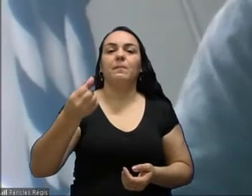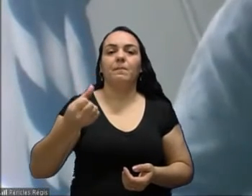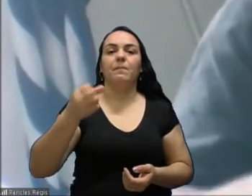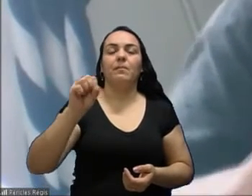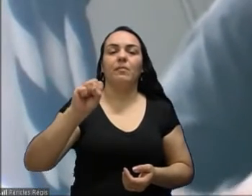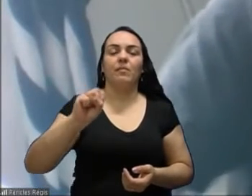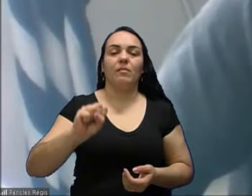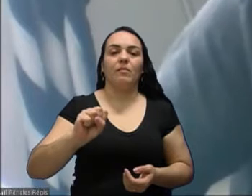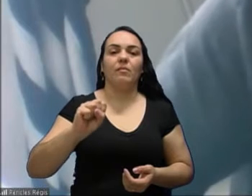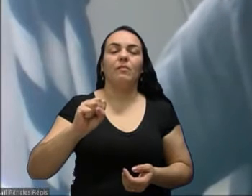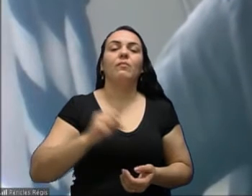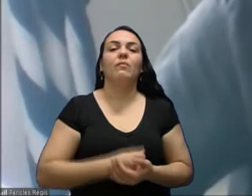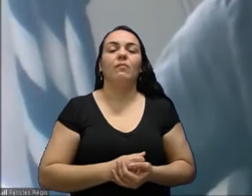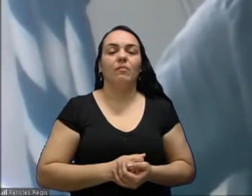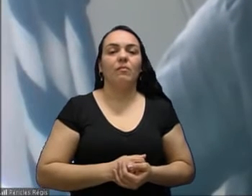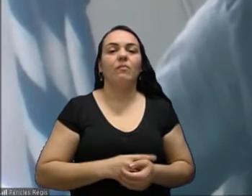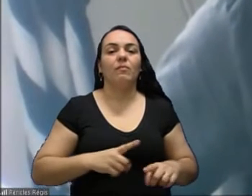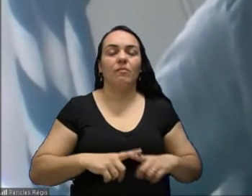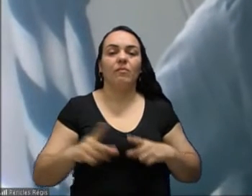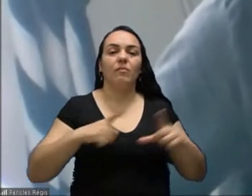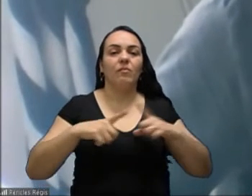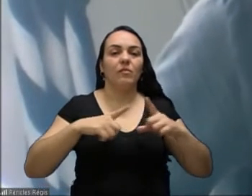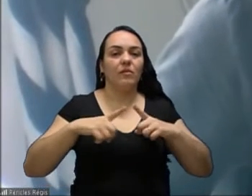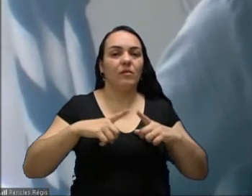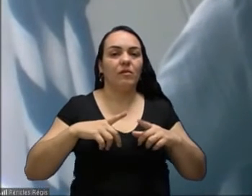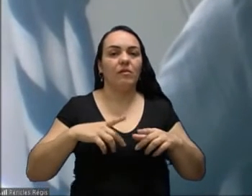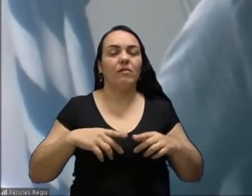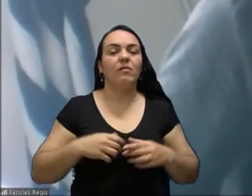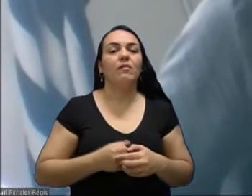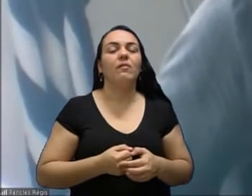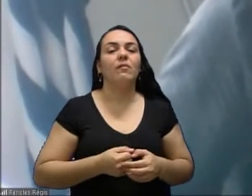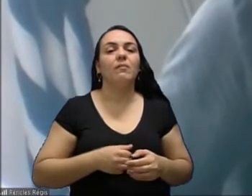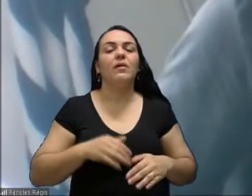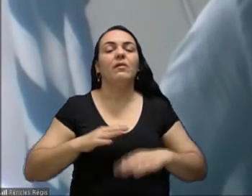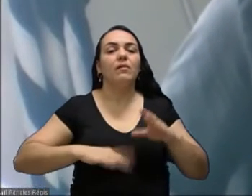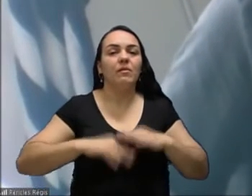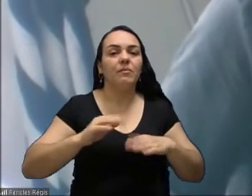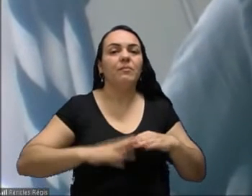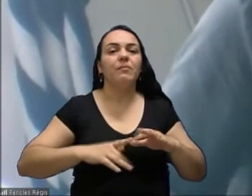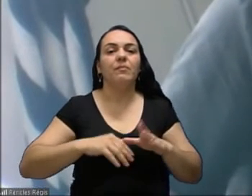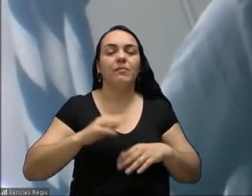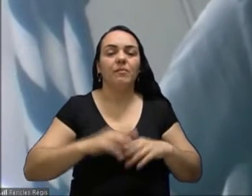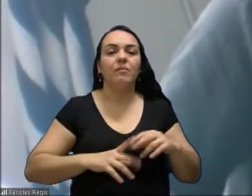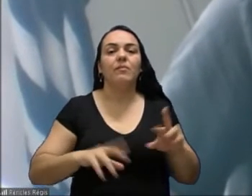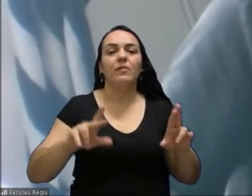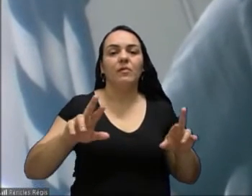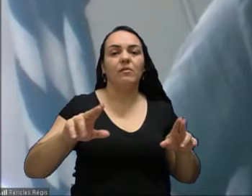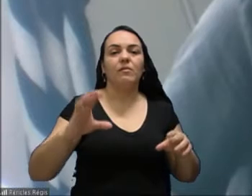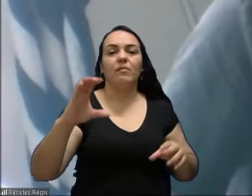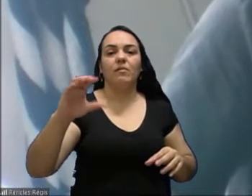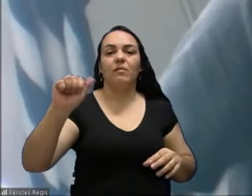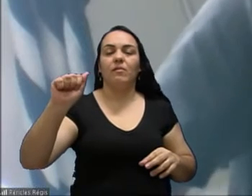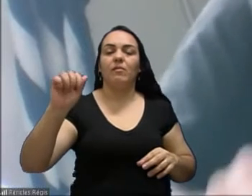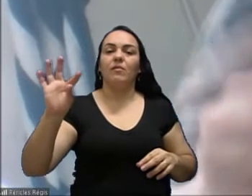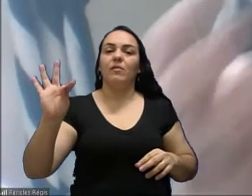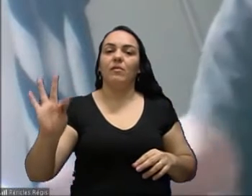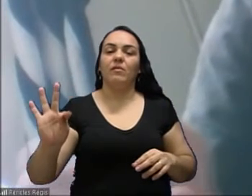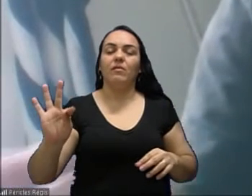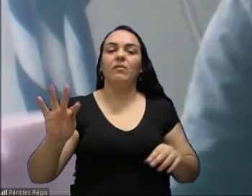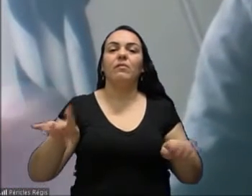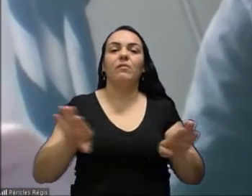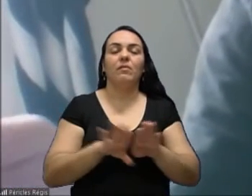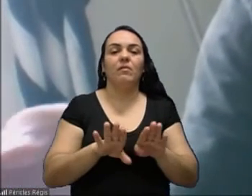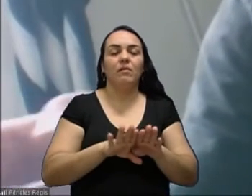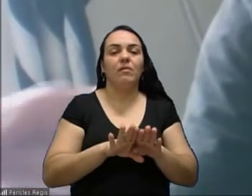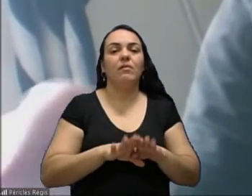diz o seguinte do acidente de trabalho da doença profissional artigo 95 equiparam-se ao acidente de trabalho para efeito desse capítulo inciso